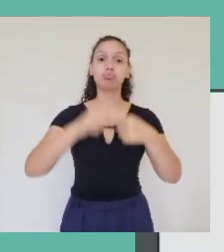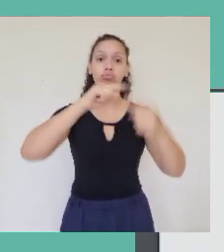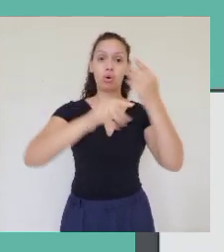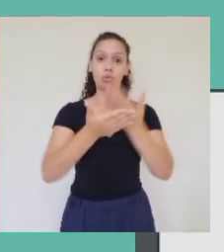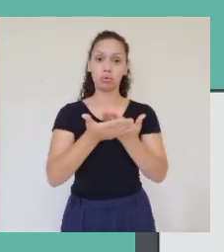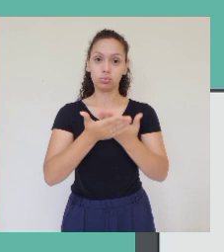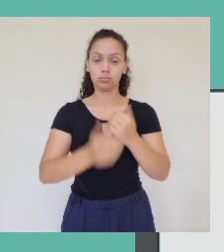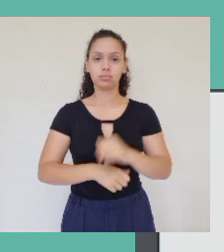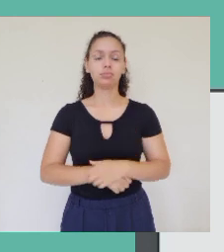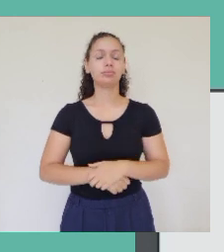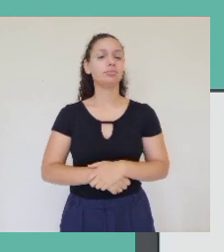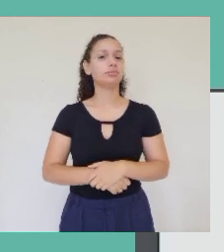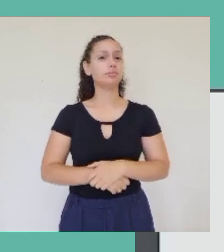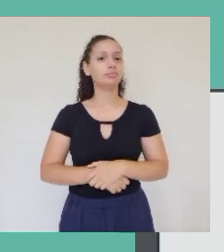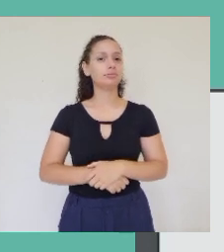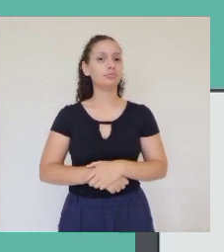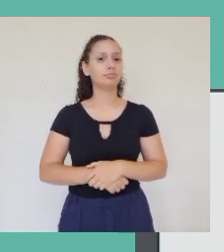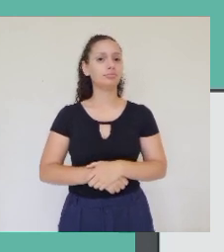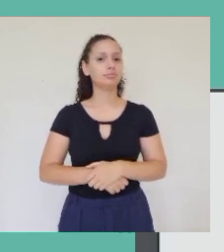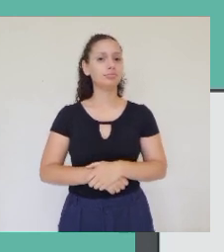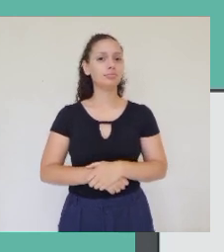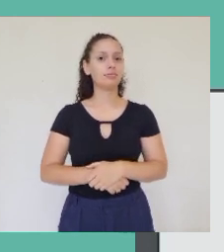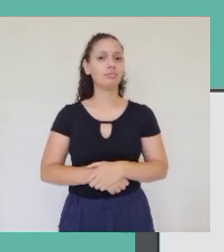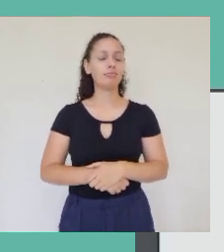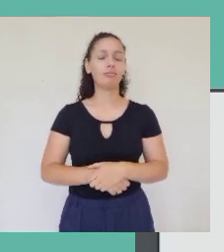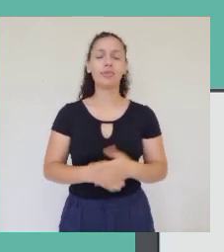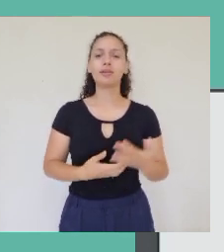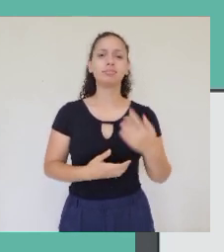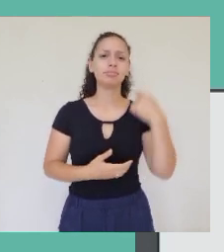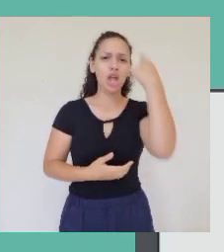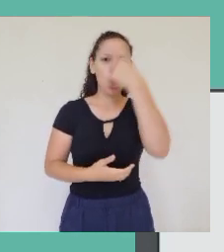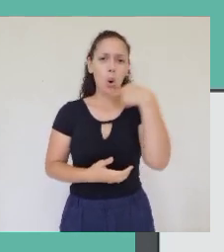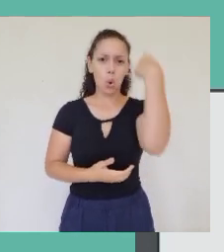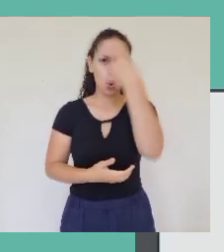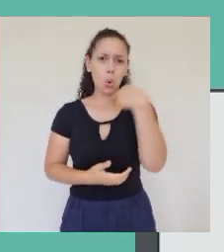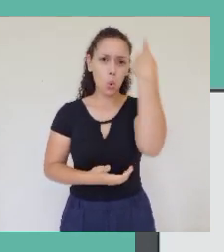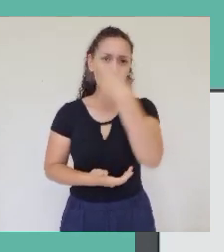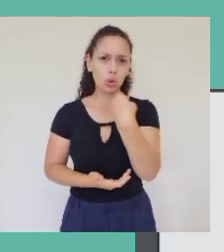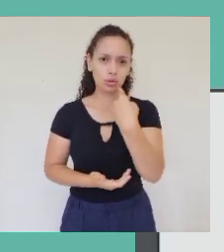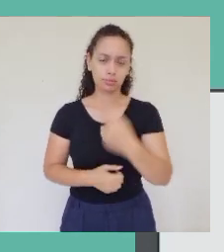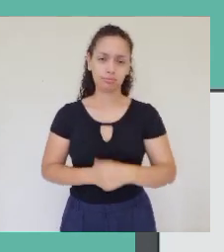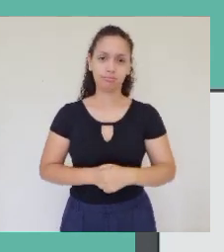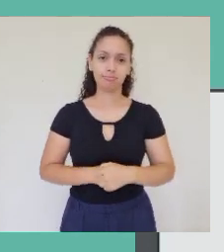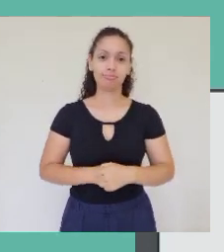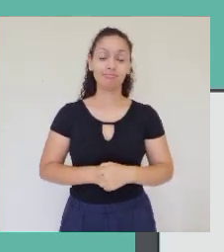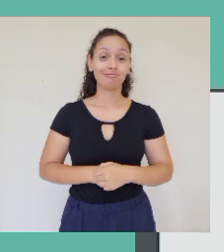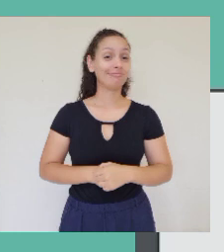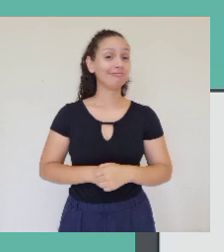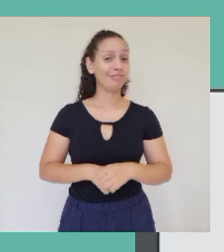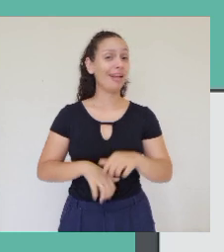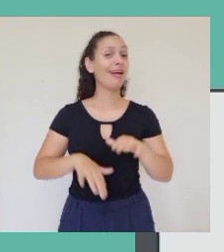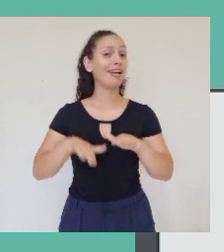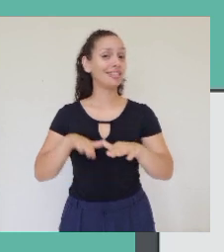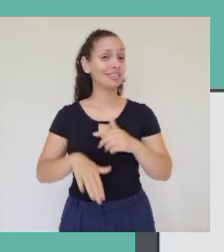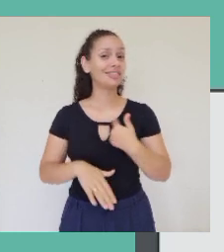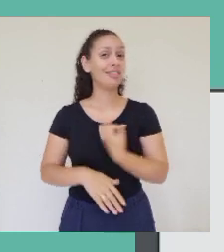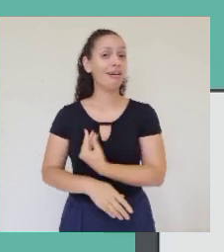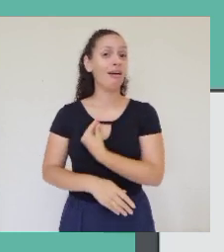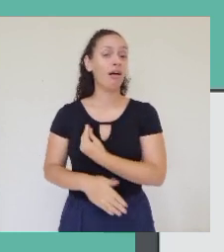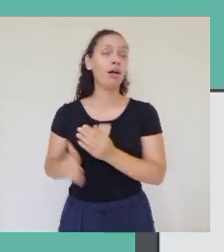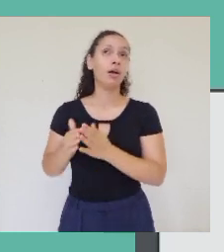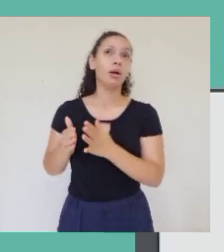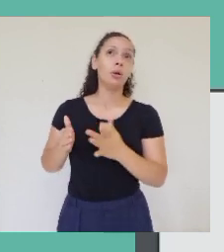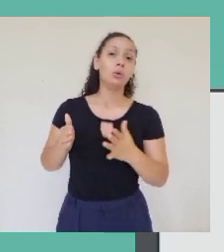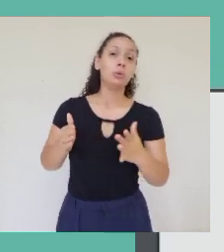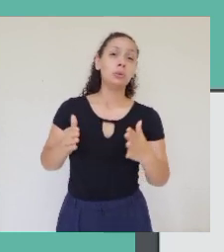Então, eu trouxe um momento de consciência de carga horária. Muitas das vezes a gente vai viver uma rotina tão corrida que a gente não para entender,